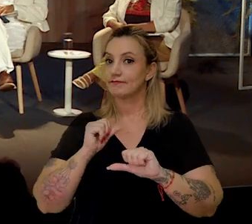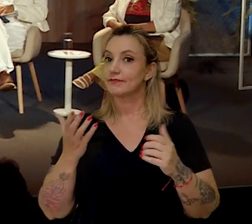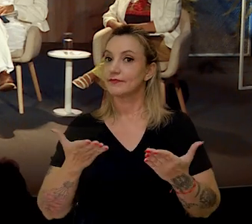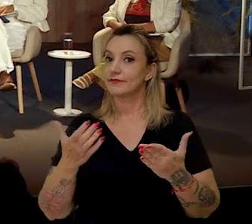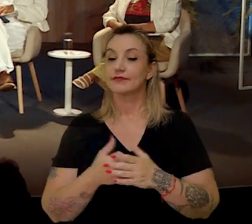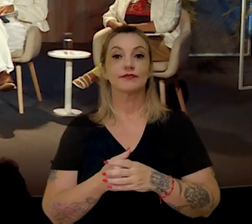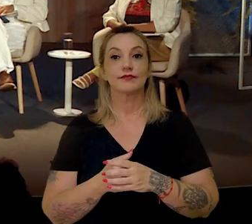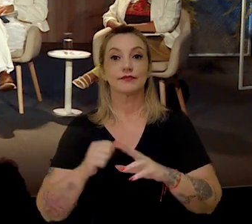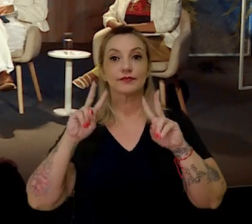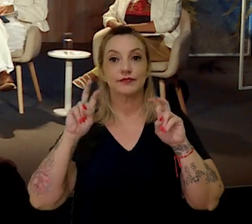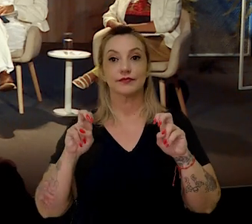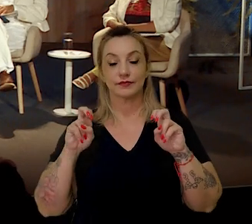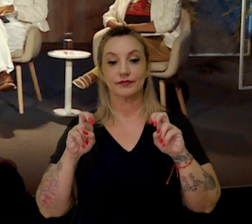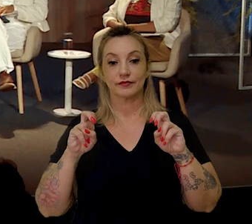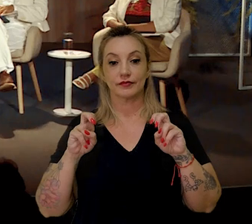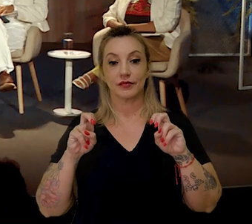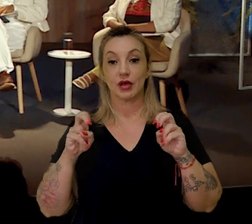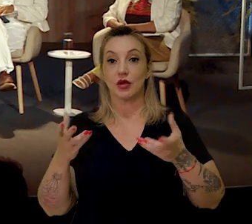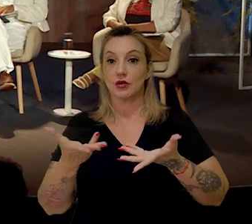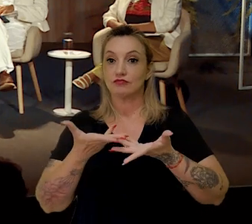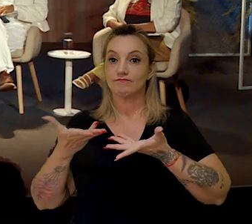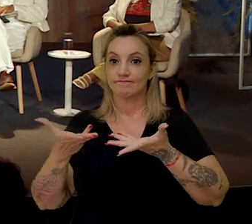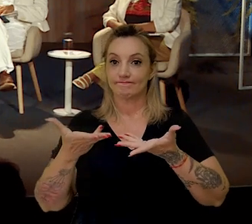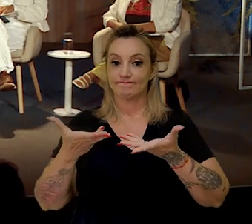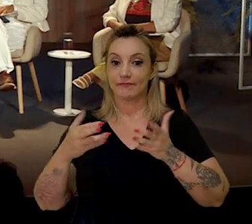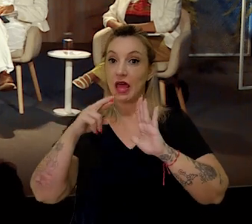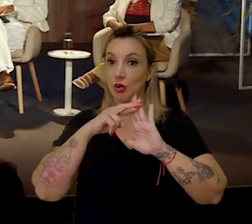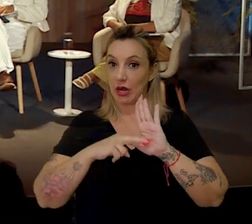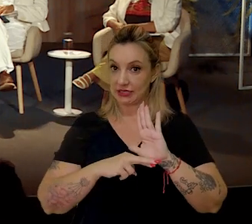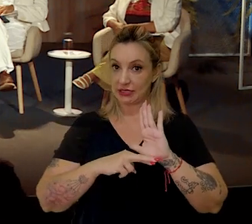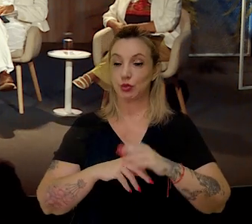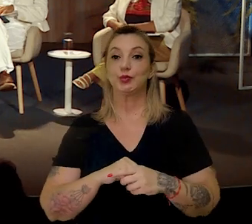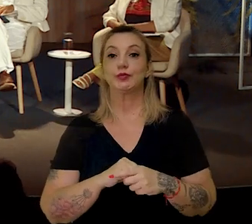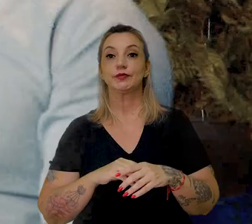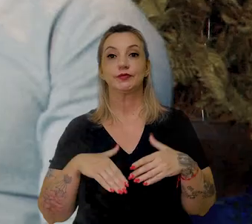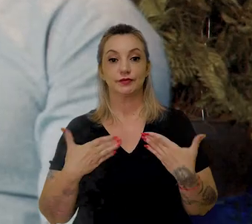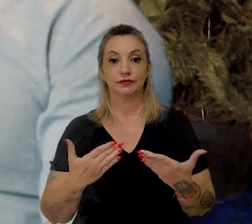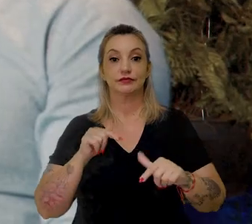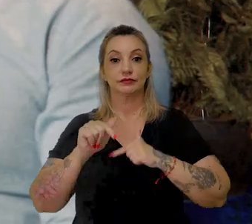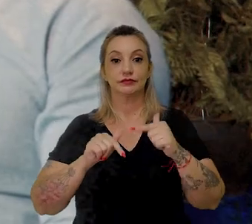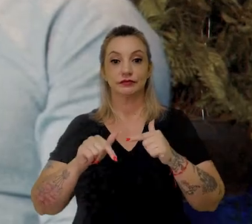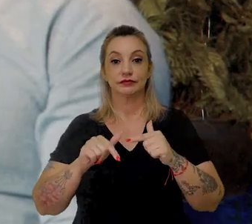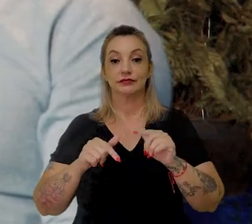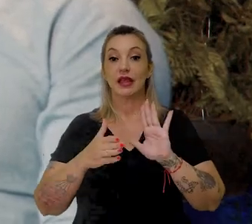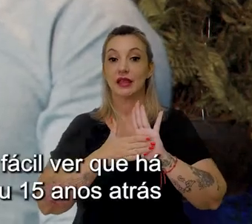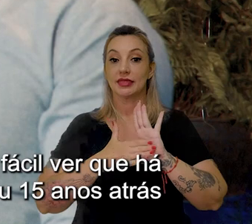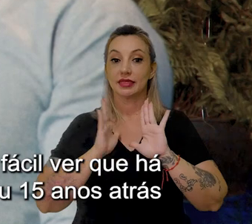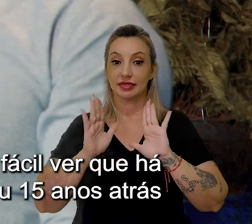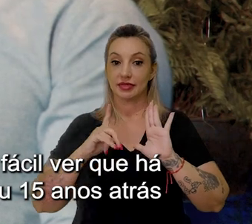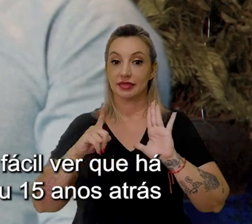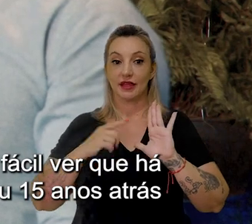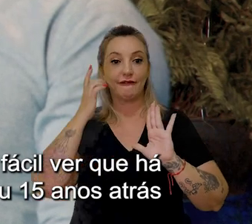hoje em um tema de compliance ou um tema de regulação e eu acho que para quem trabalha nessa agenda já há um tempo